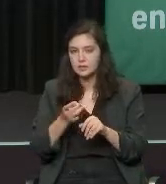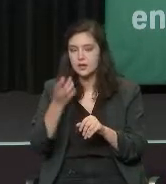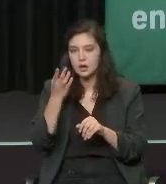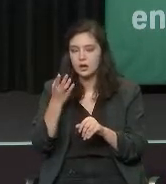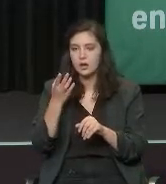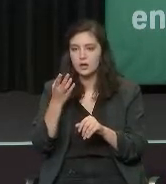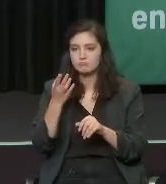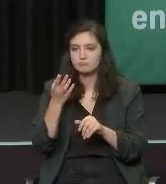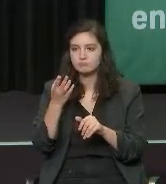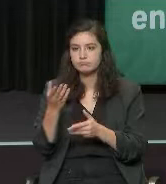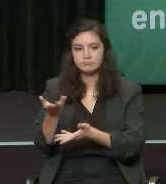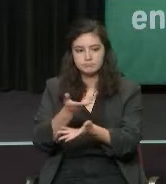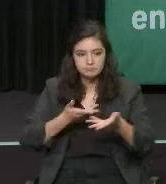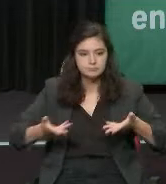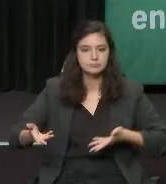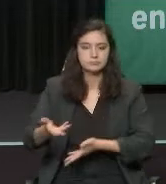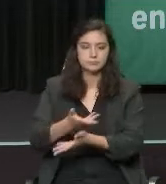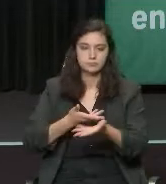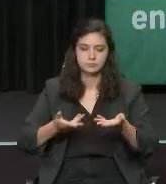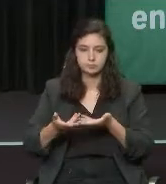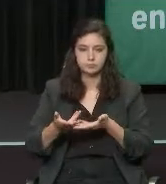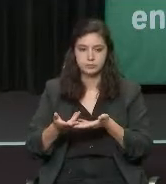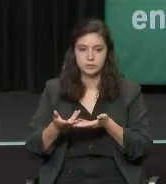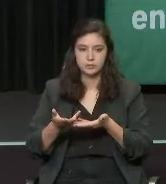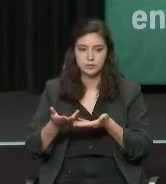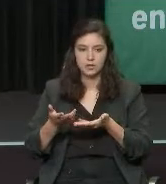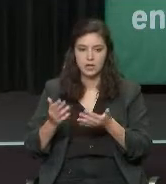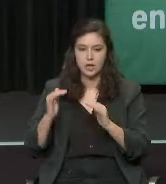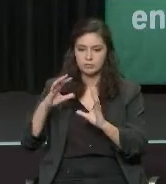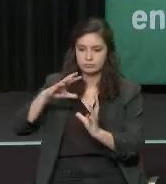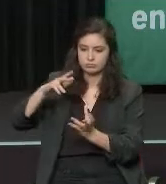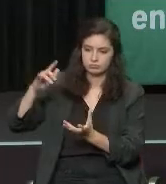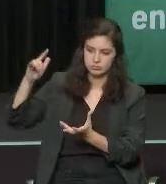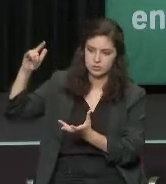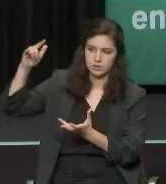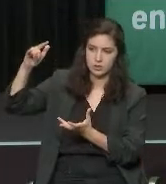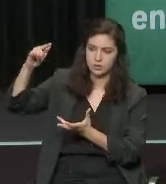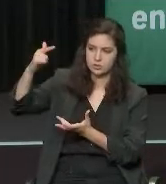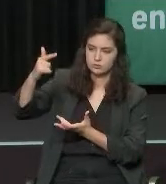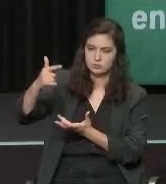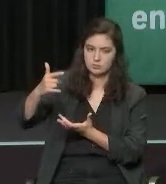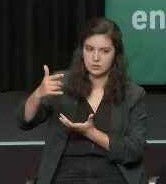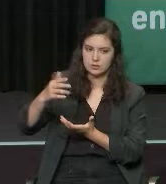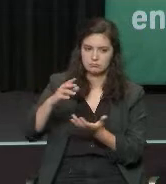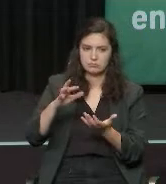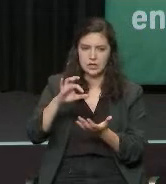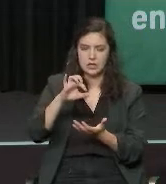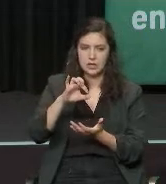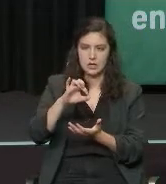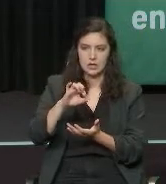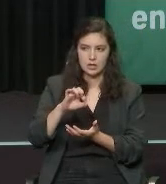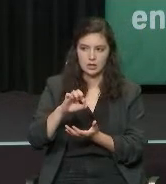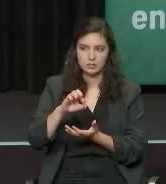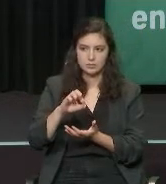ano, que permitirá recolher e integrar satélites, até satélites com